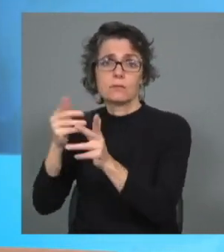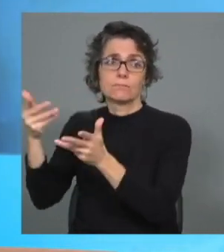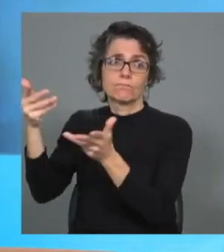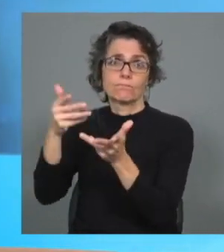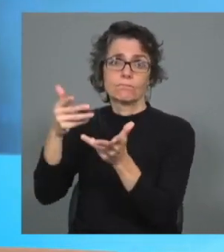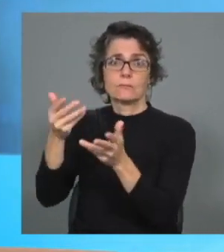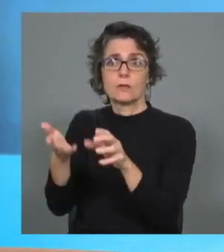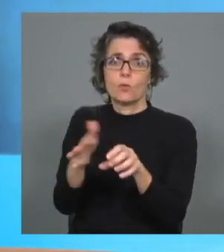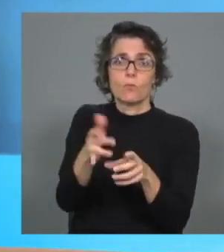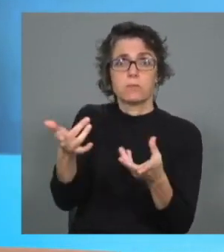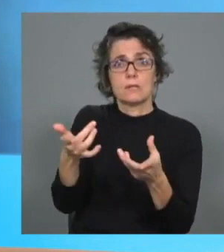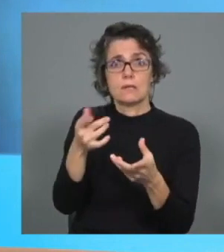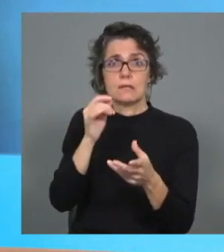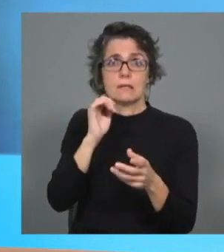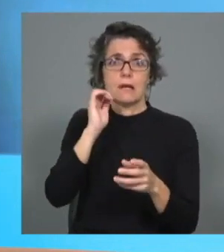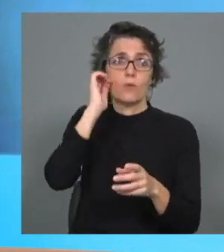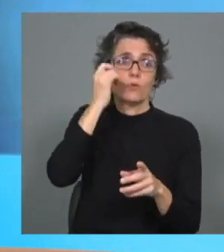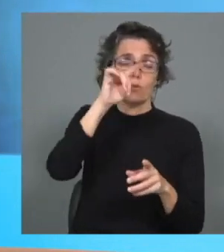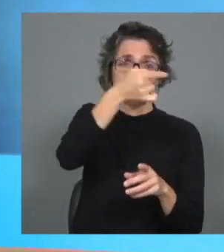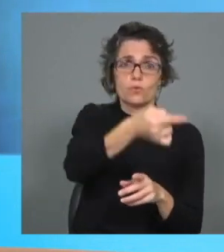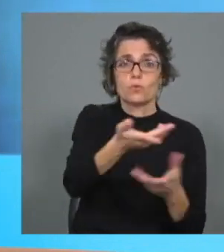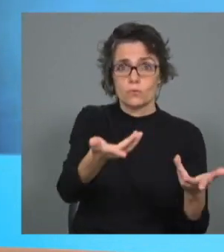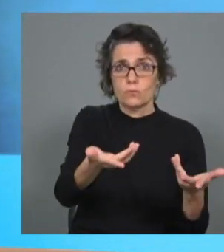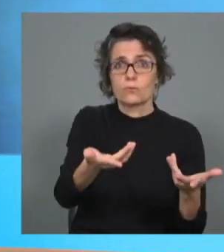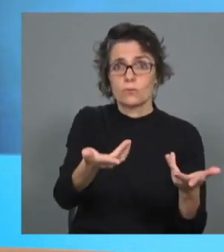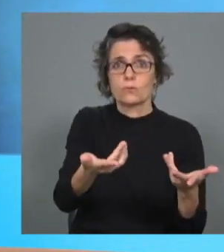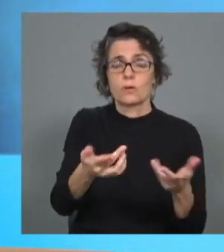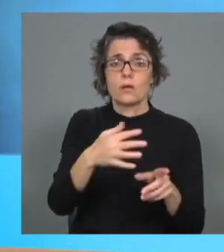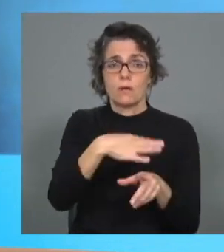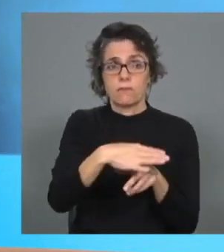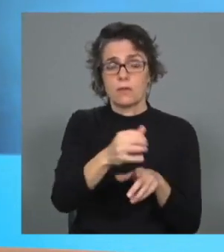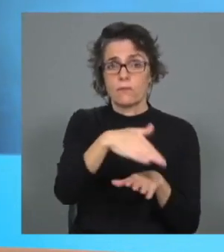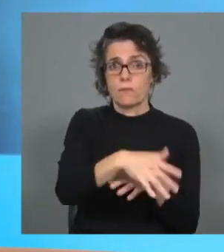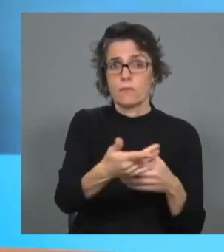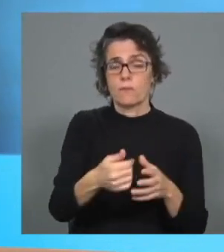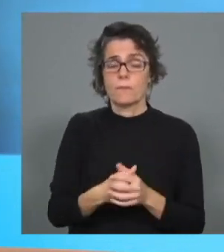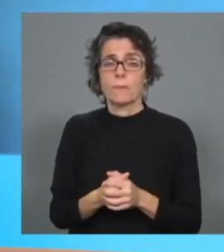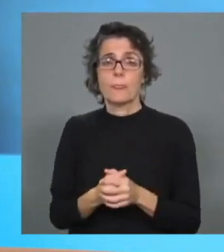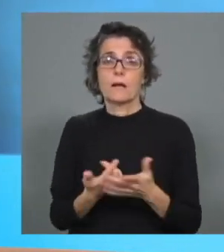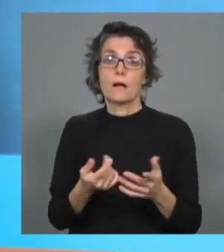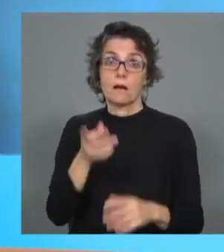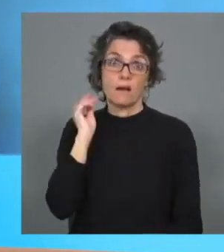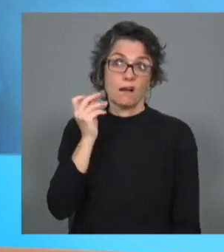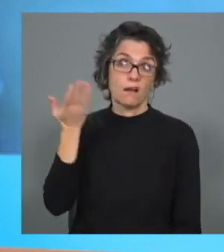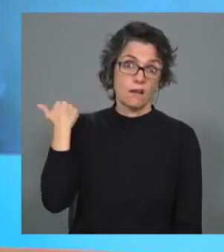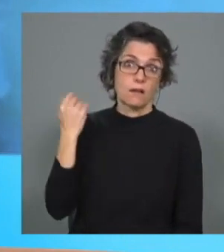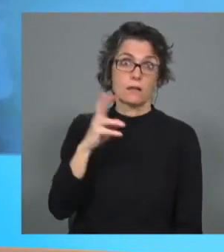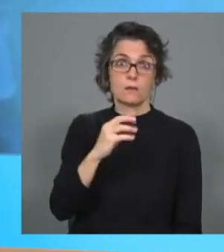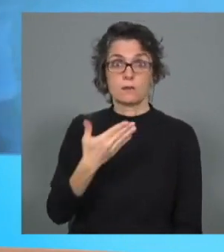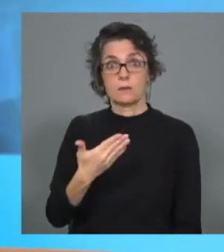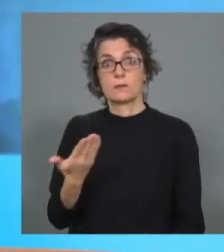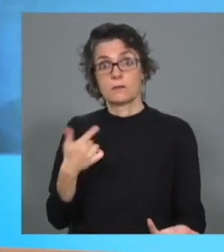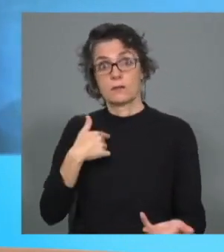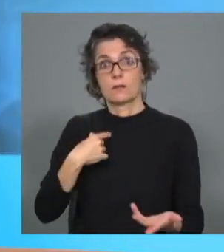compensar pelas perdas e pelos danos já causados nos países em desenvolvimento. Há 31 anos estava eu a